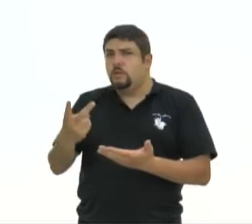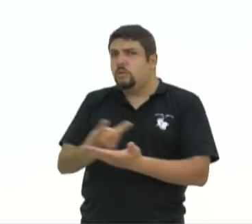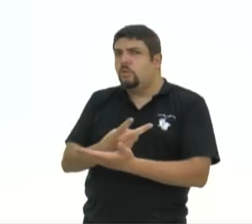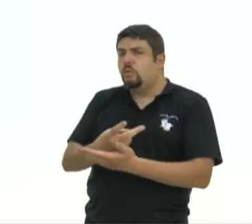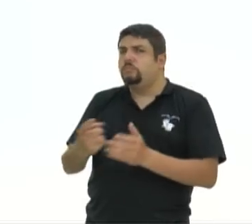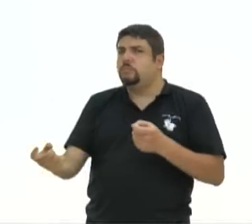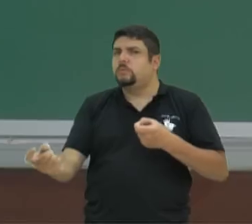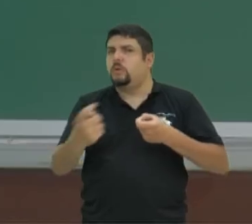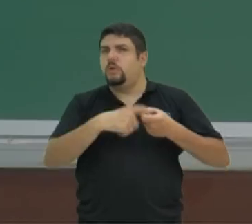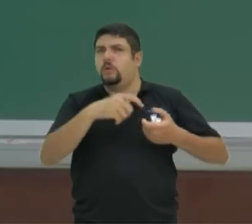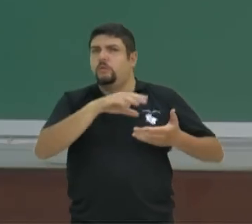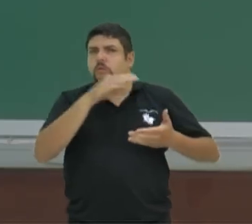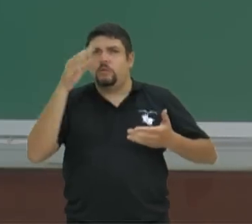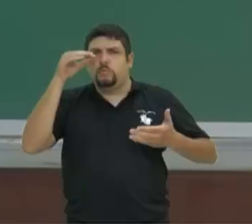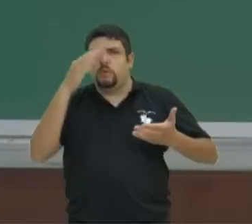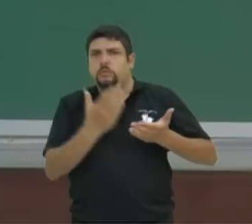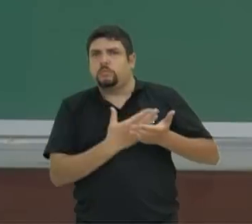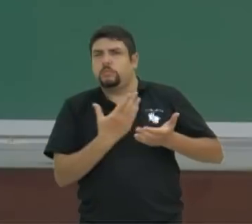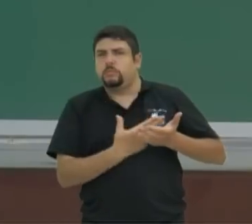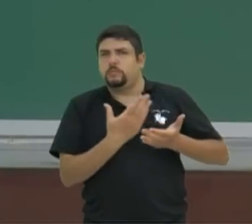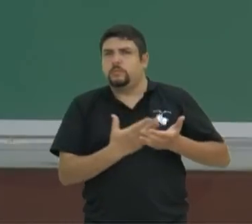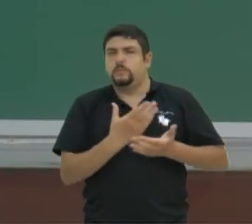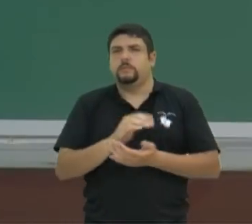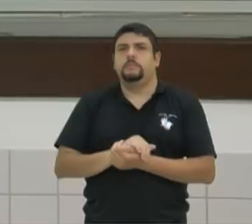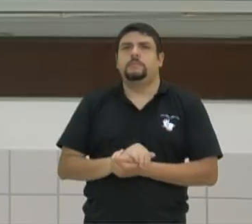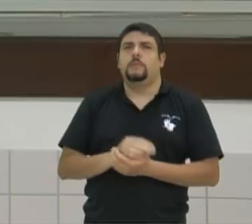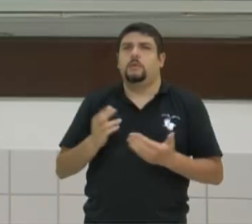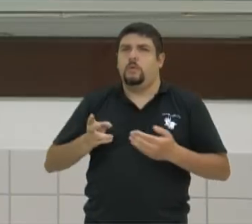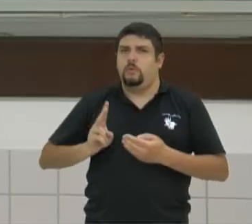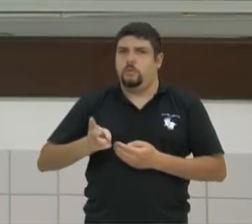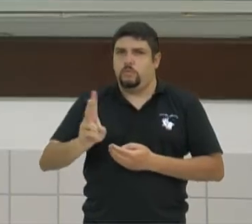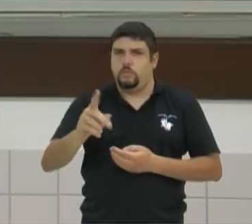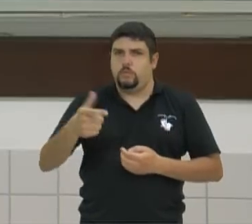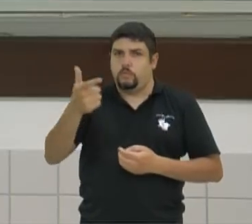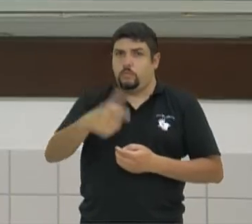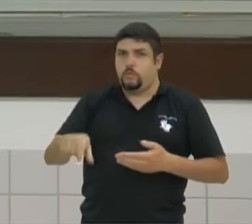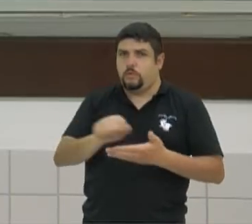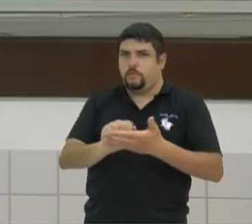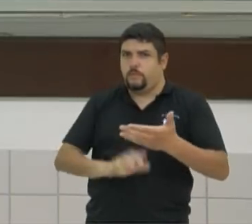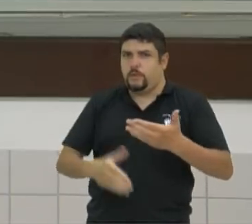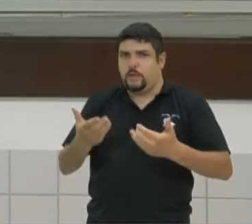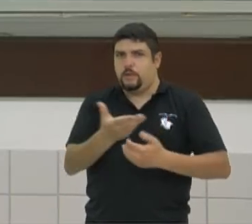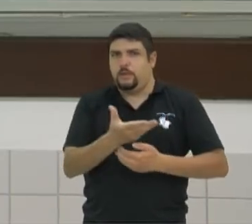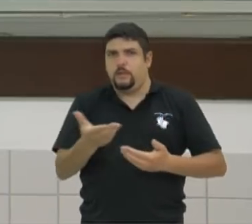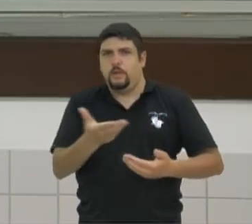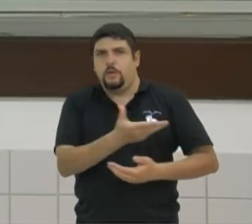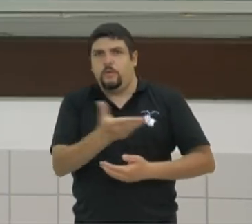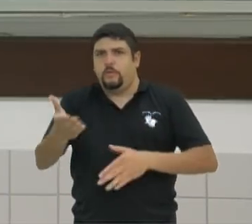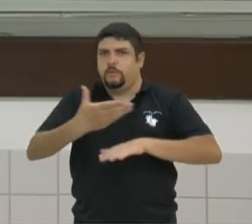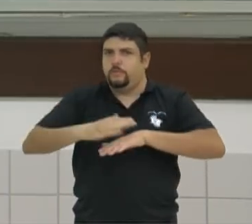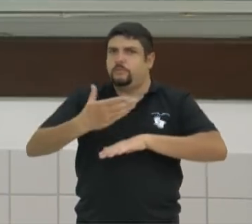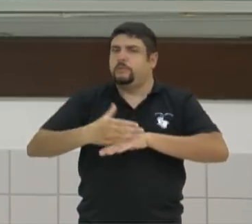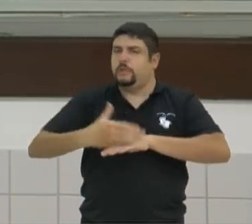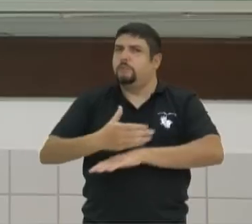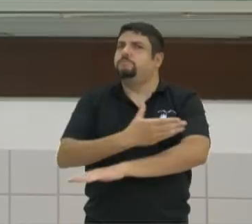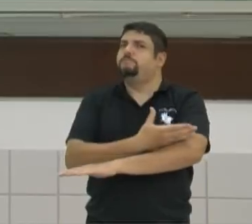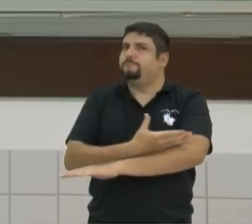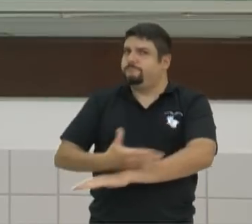suas anotações. Tá bom? Agora nós vamos dar continuidade. Temos mais um exercício. Hoje é dia de fazer exercício, então se acostuma aí.